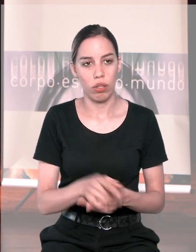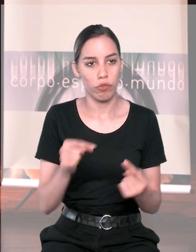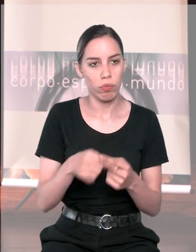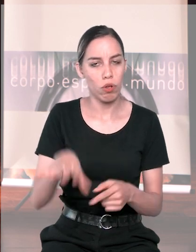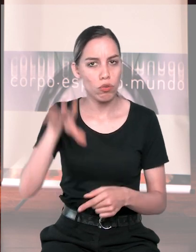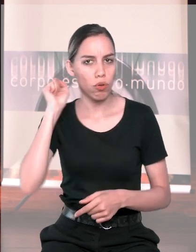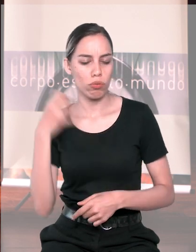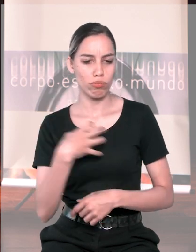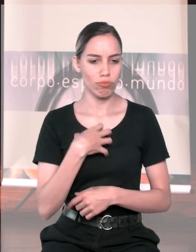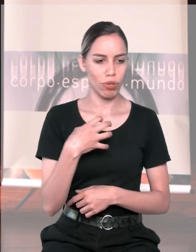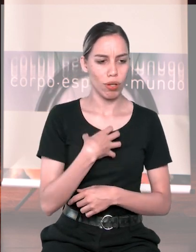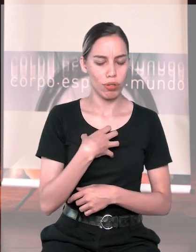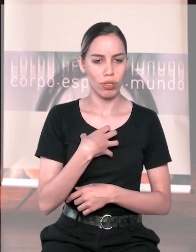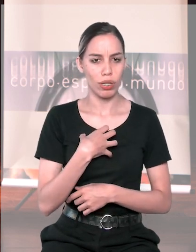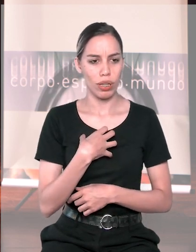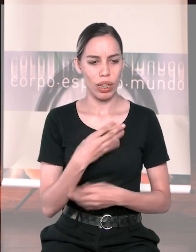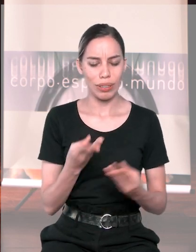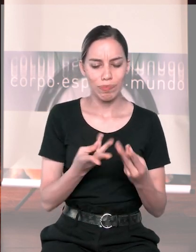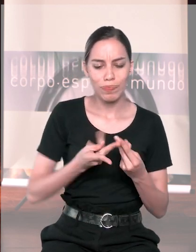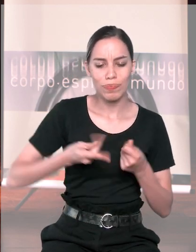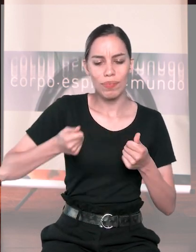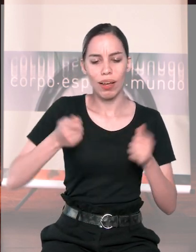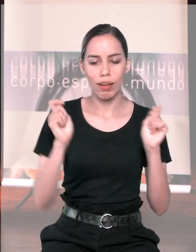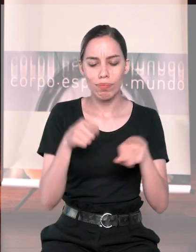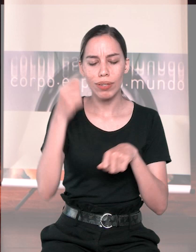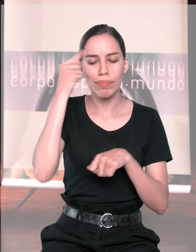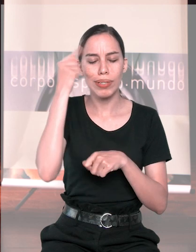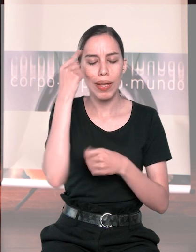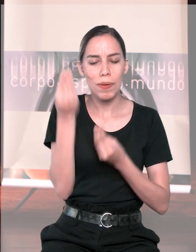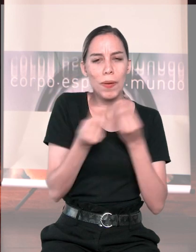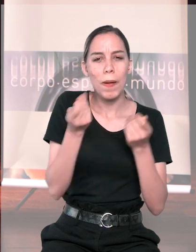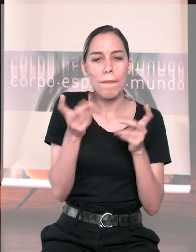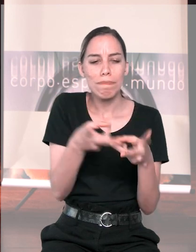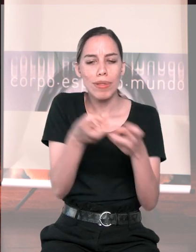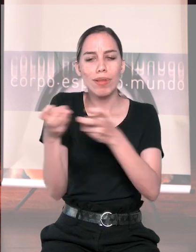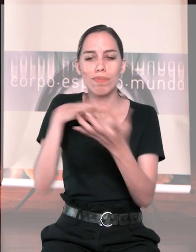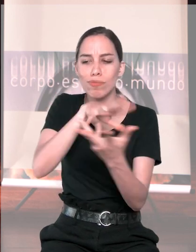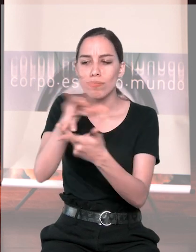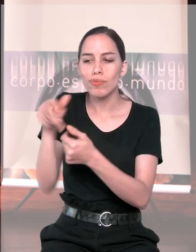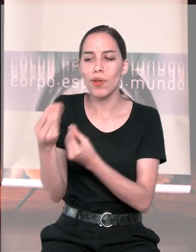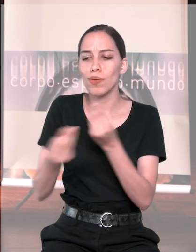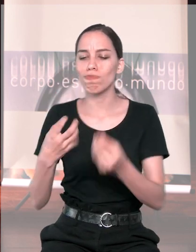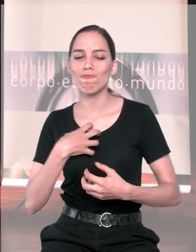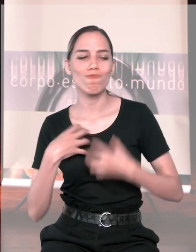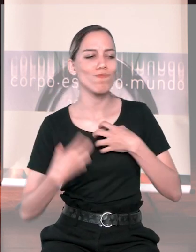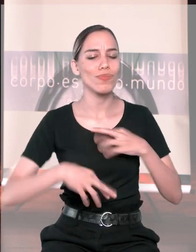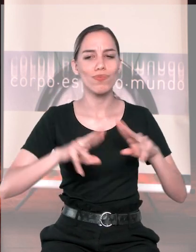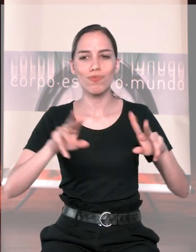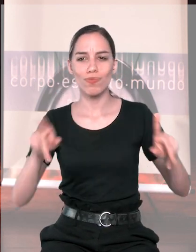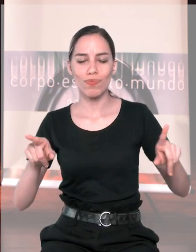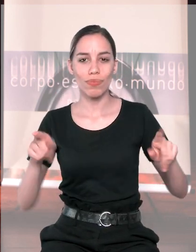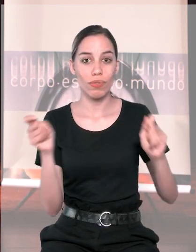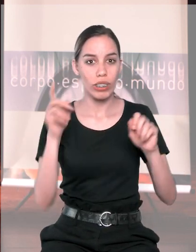sentido, entre as qualidades sensíveis e as capacidades de pensamento, entre as percepções que a gente tem do mundo, as sensações. E